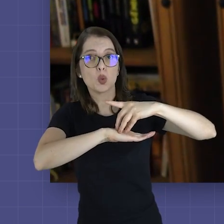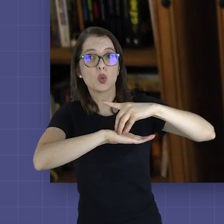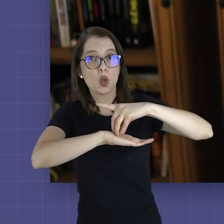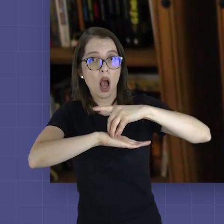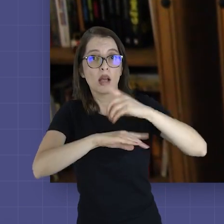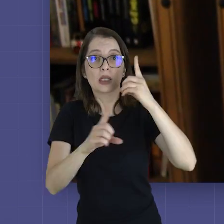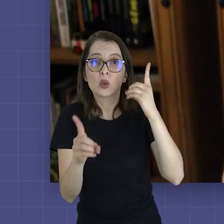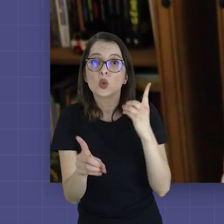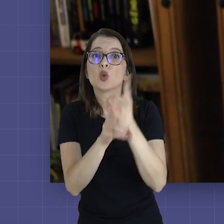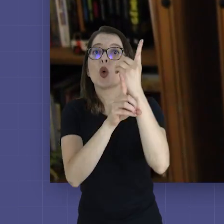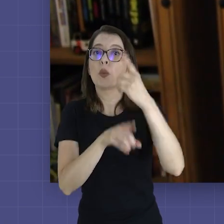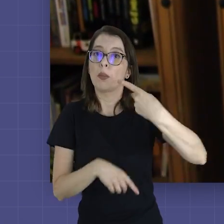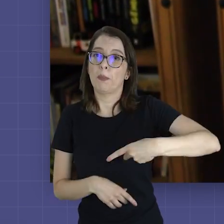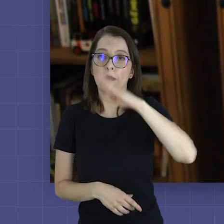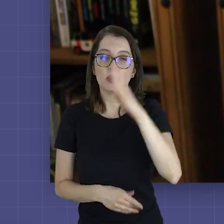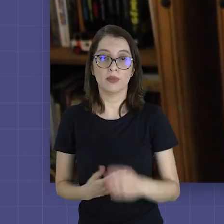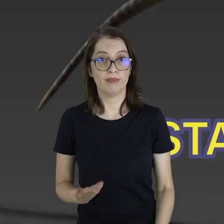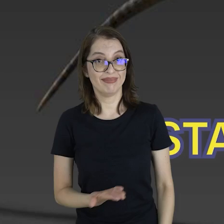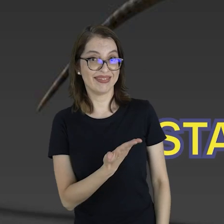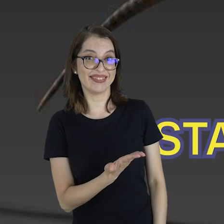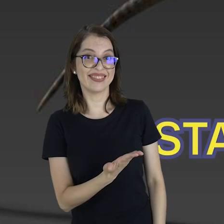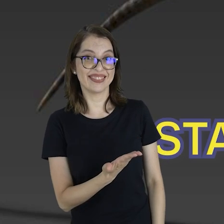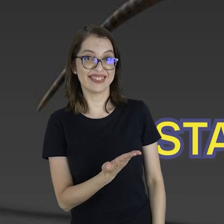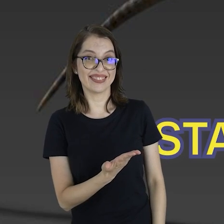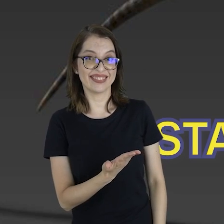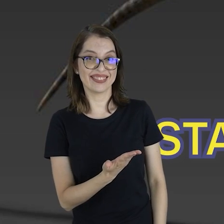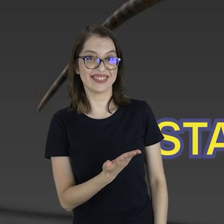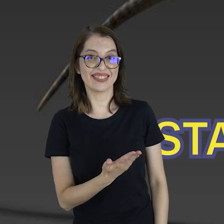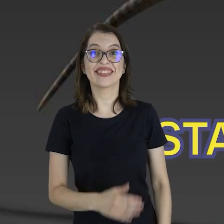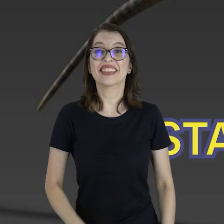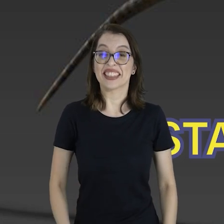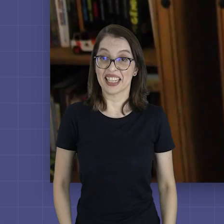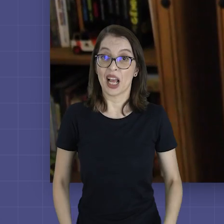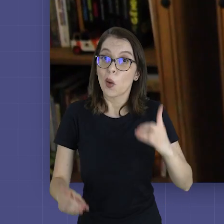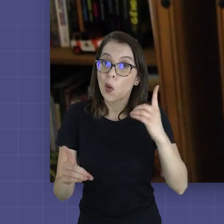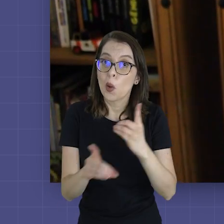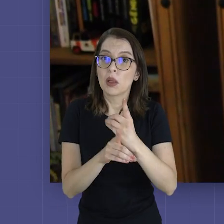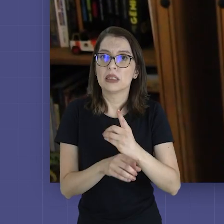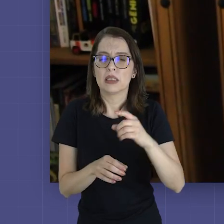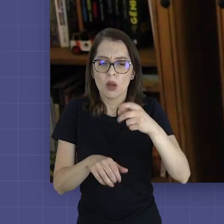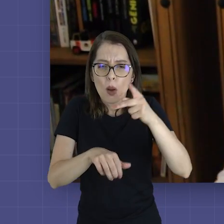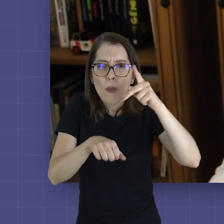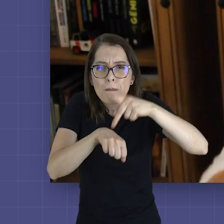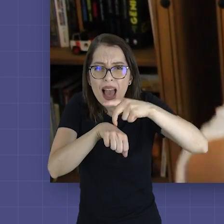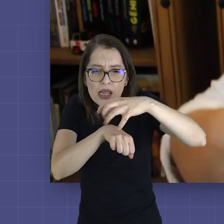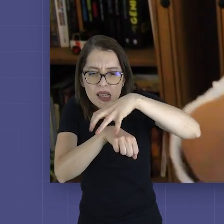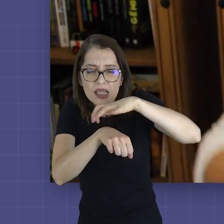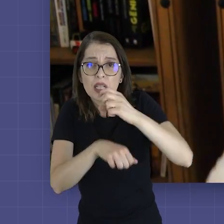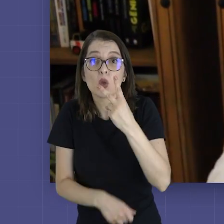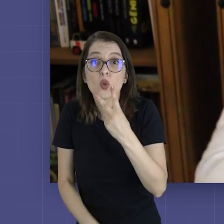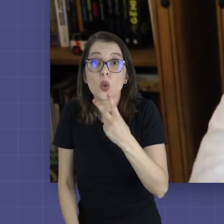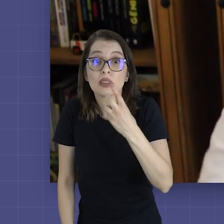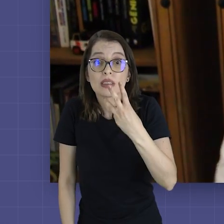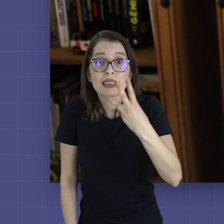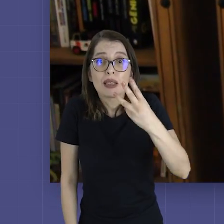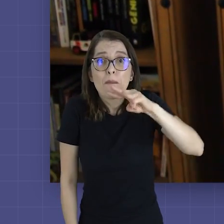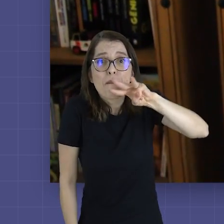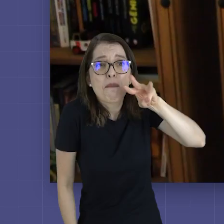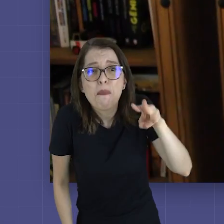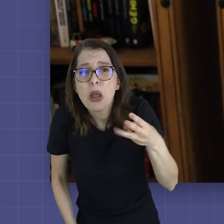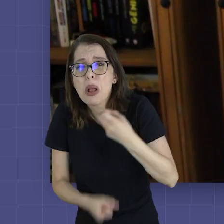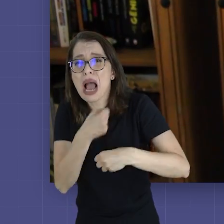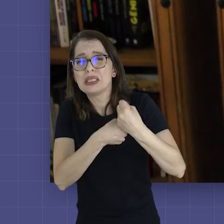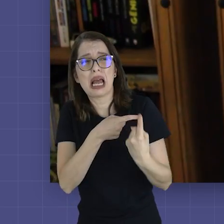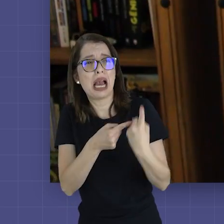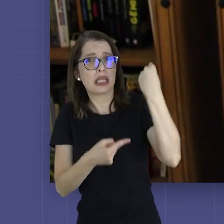dinossauro de fato descoberta e descrita para o Brasil foi Staurikosaurus praisei, encontrado lá em rochas de 233 milhões